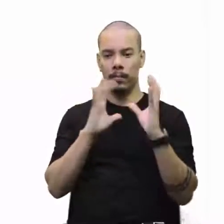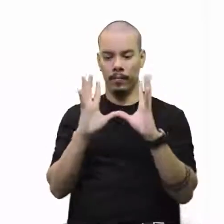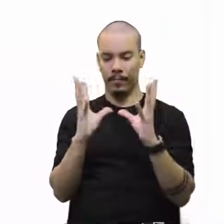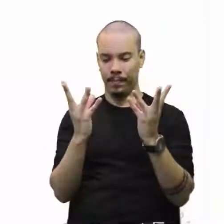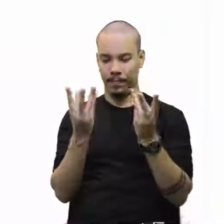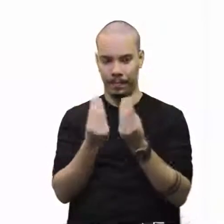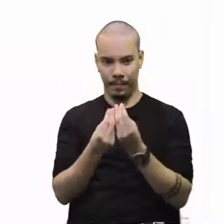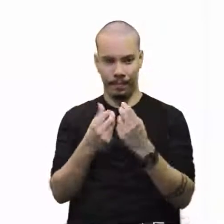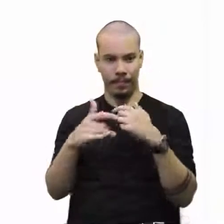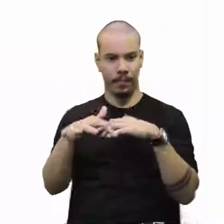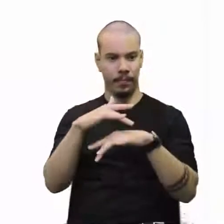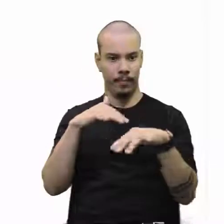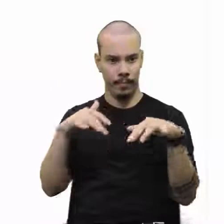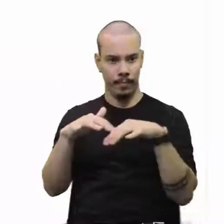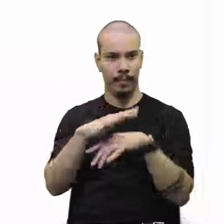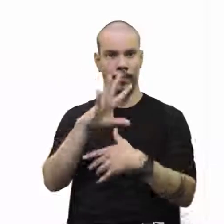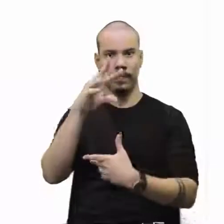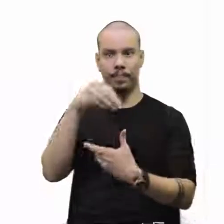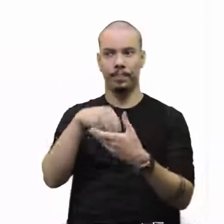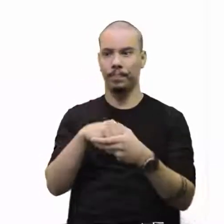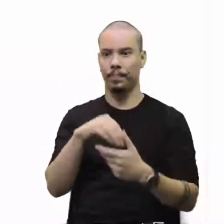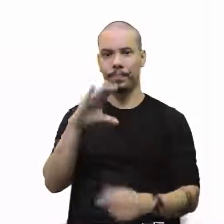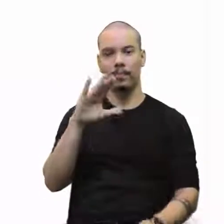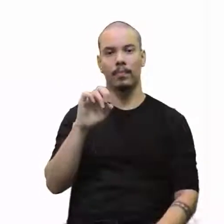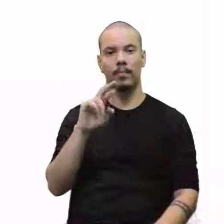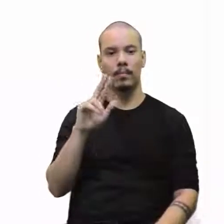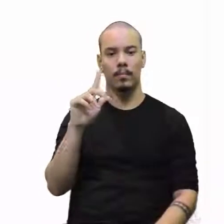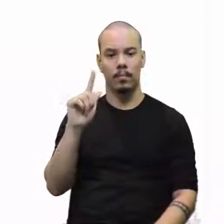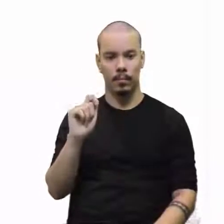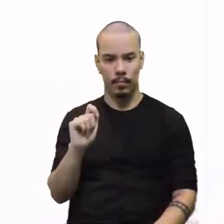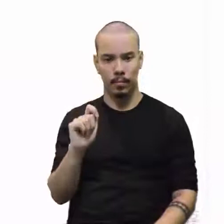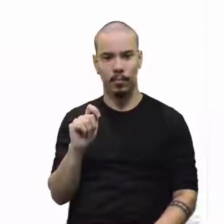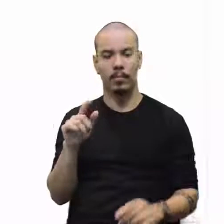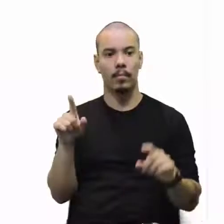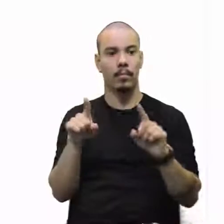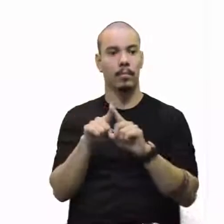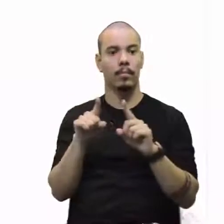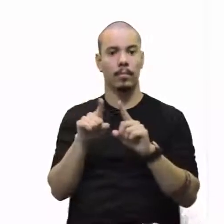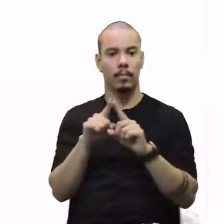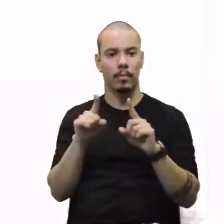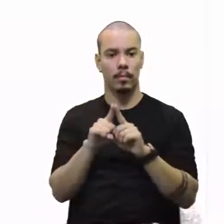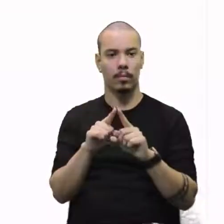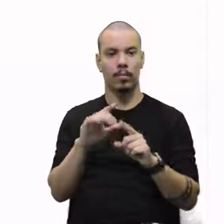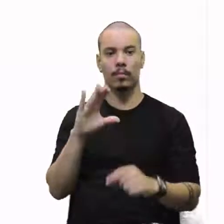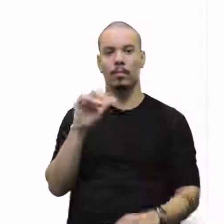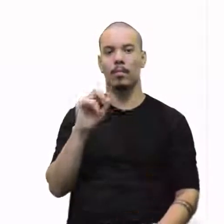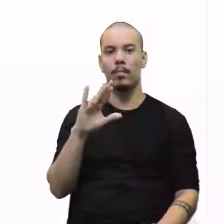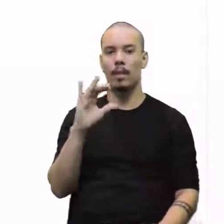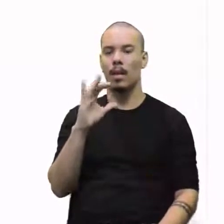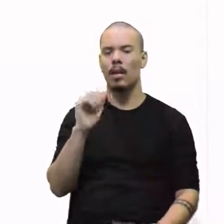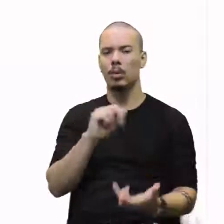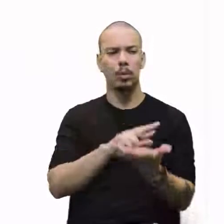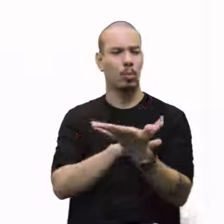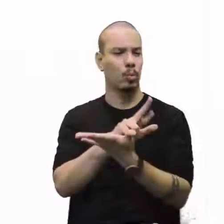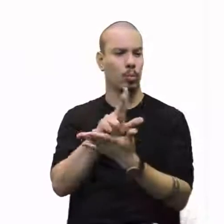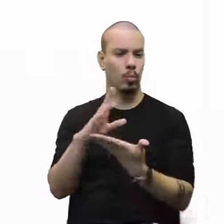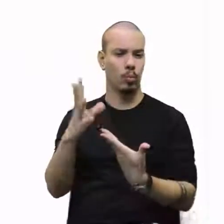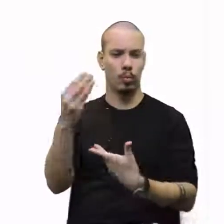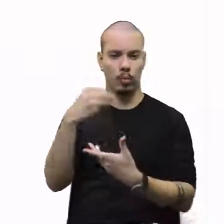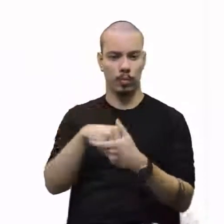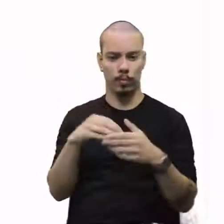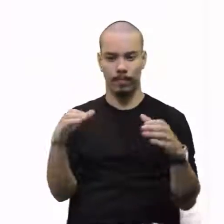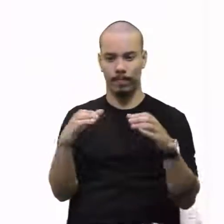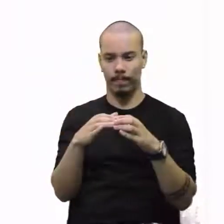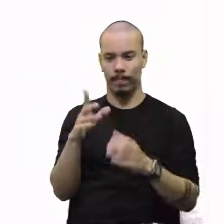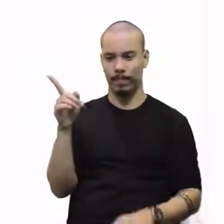se mover aí, as portadoras de cargas... E toda a carcaça, o conjunto de todos eles. Então,